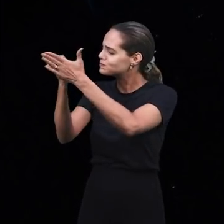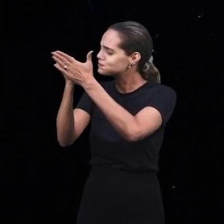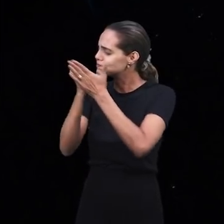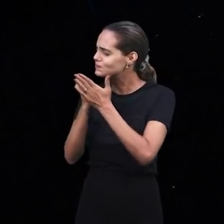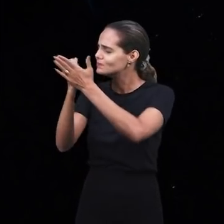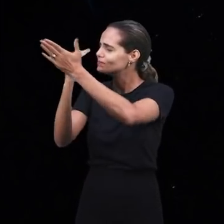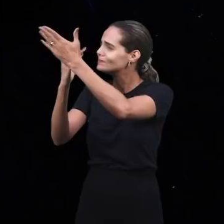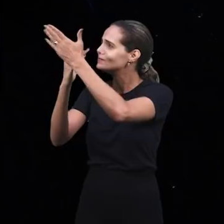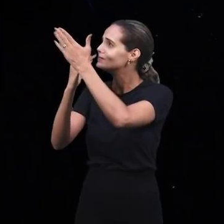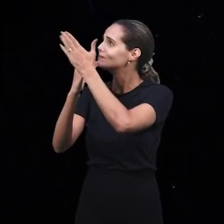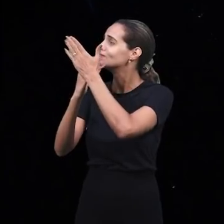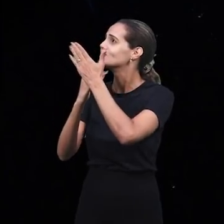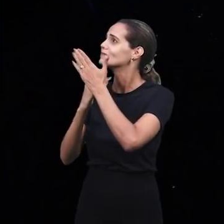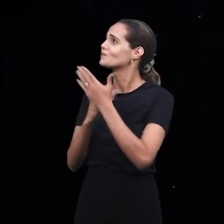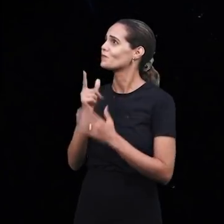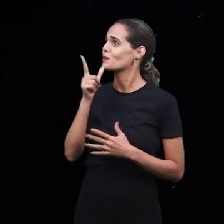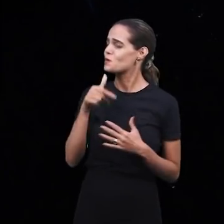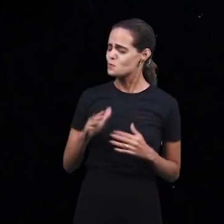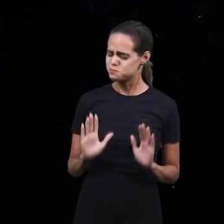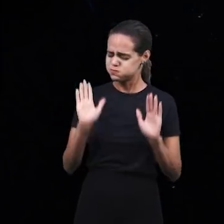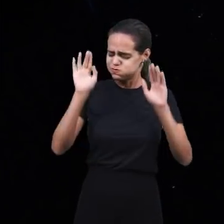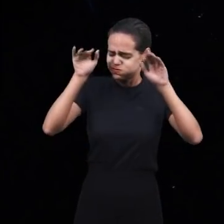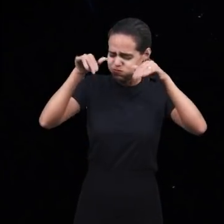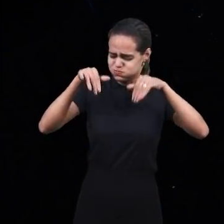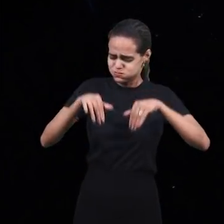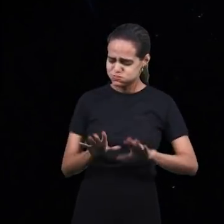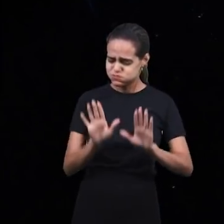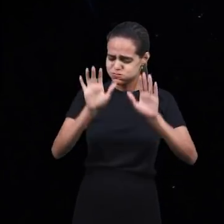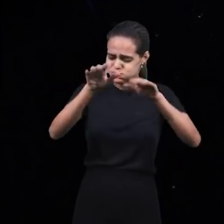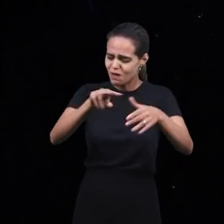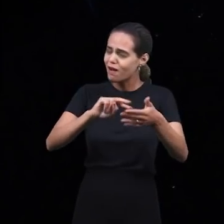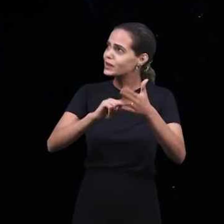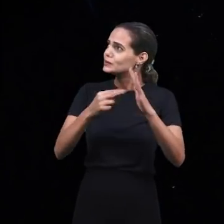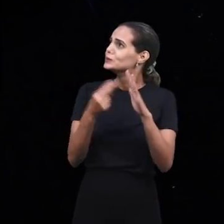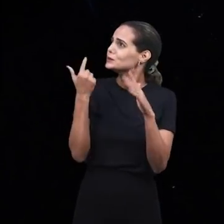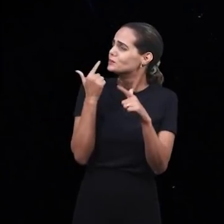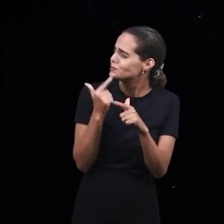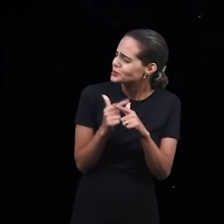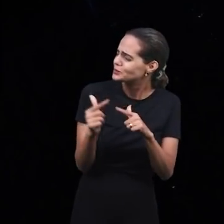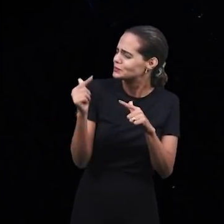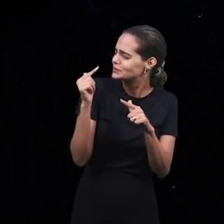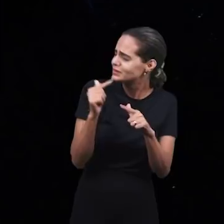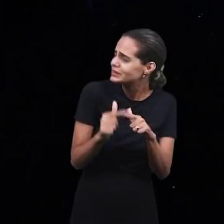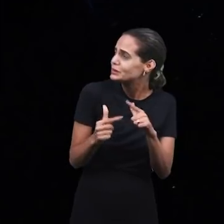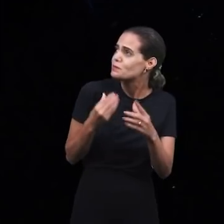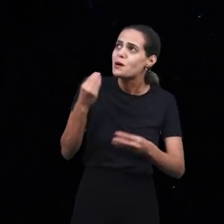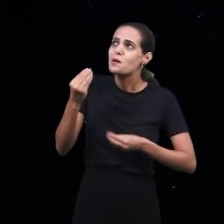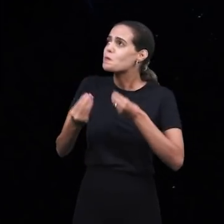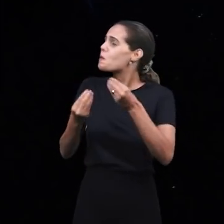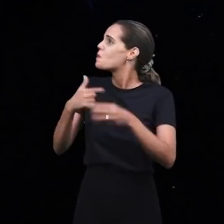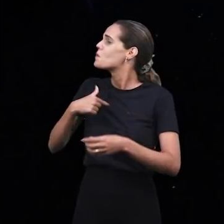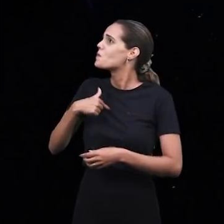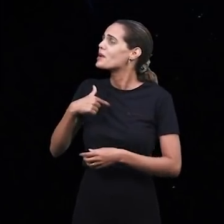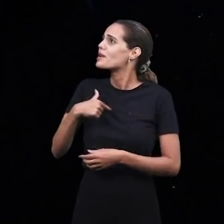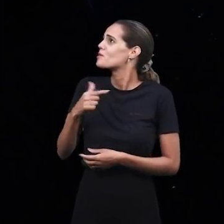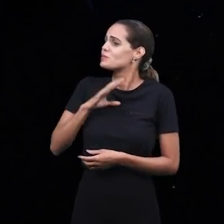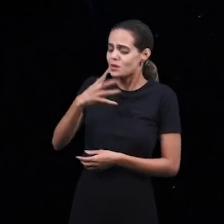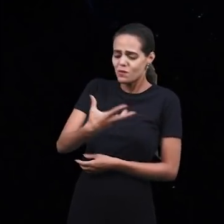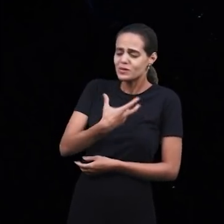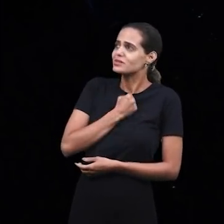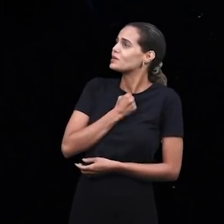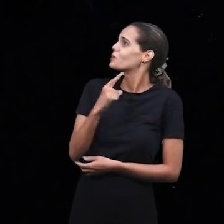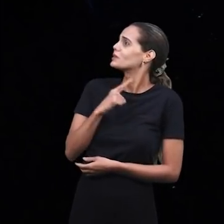acudir. De ondas do mal que me encobrem, quem me fará